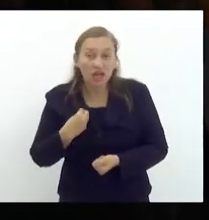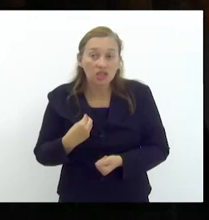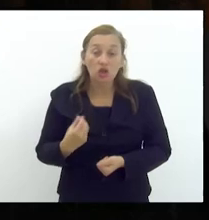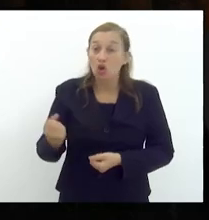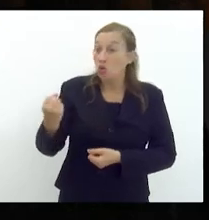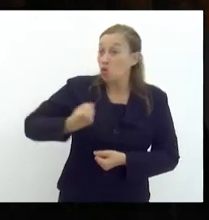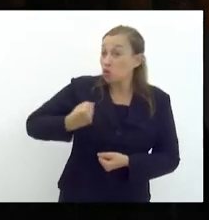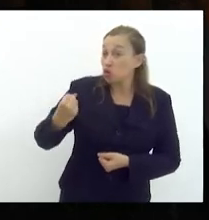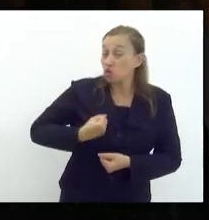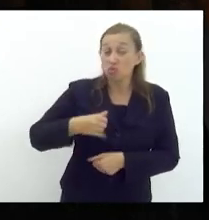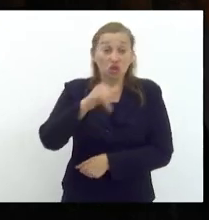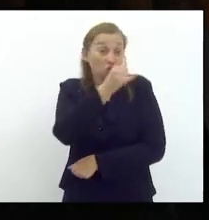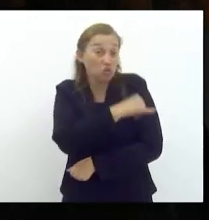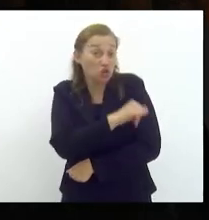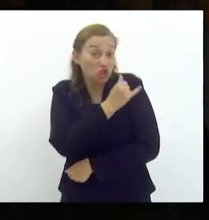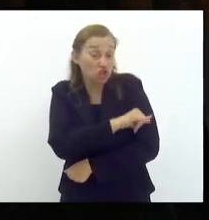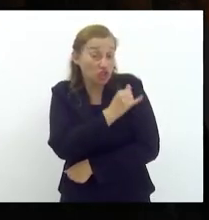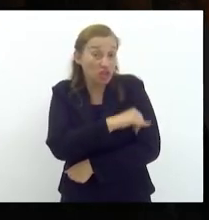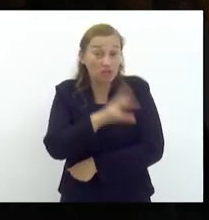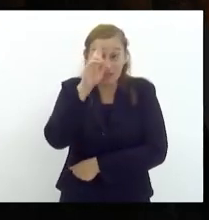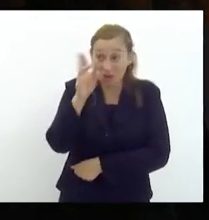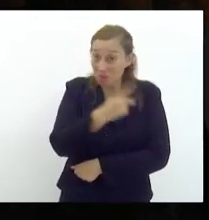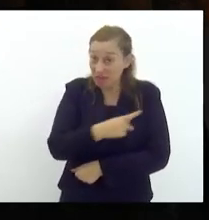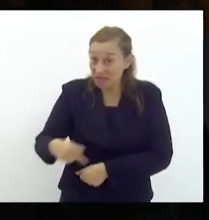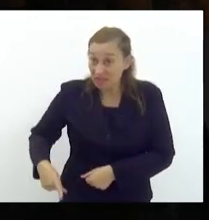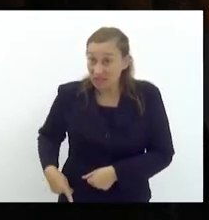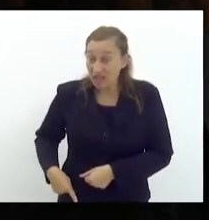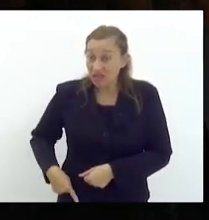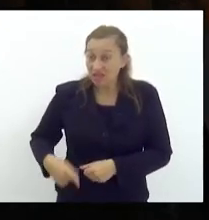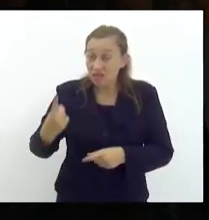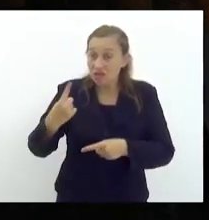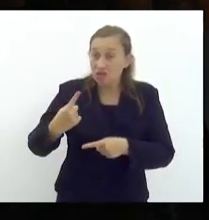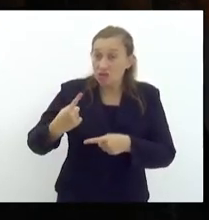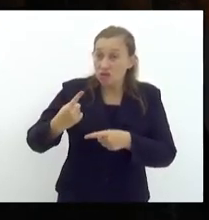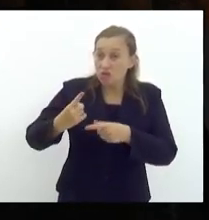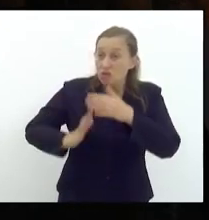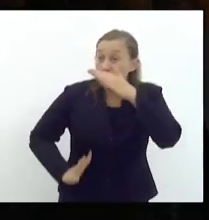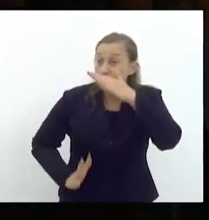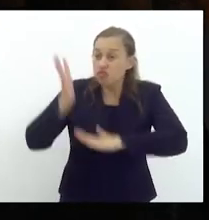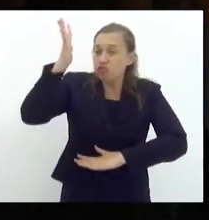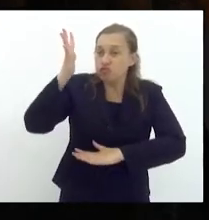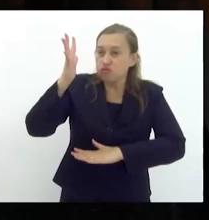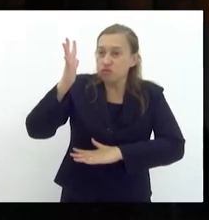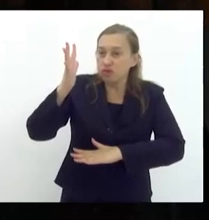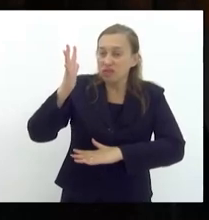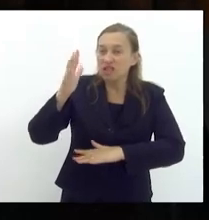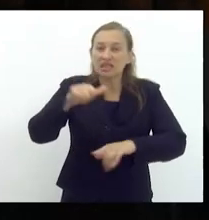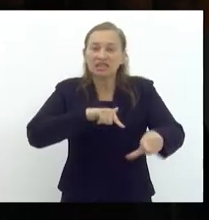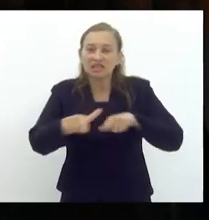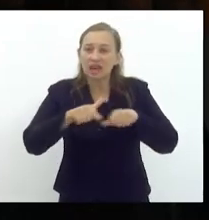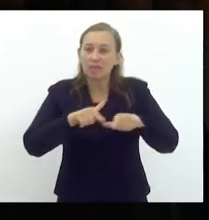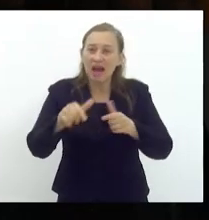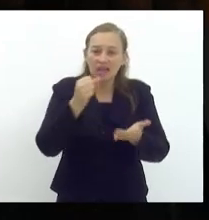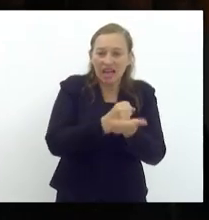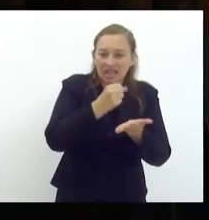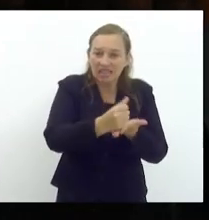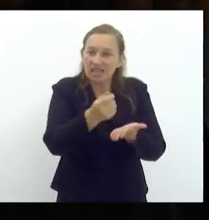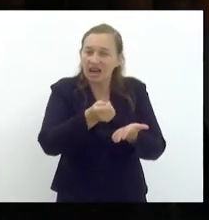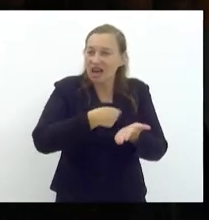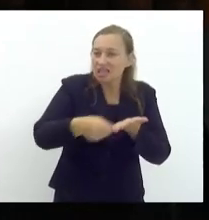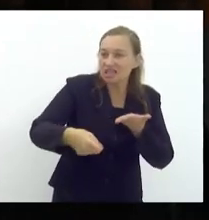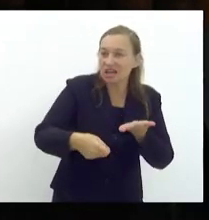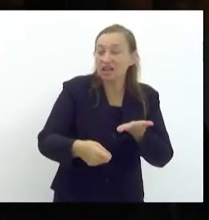os números do Rio de Janeiro senhor presidente bateram recorde de emprego em carteira assinada